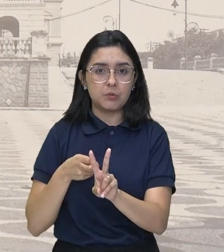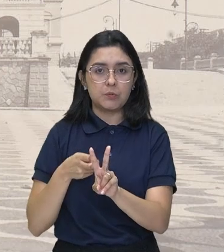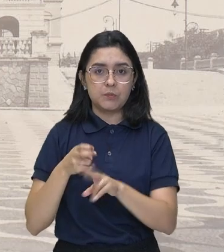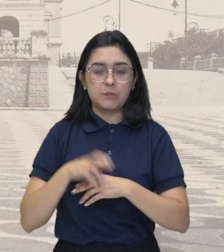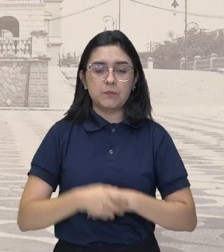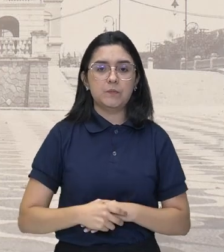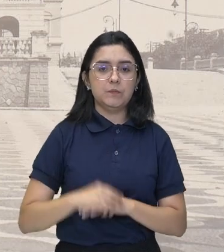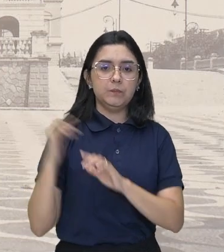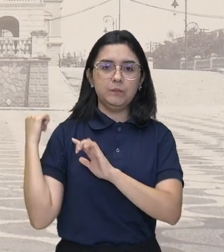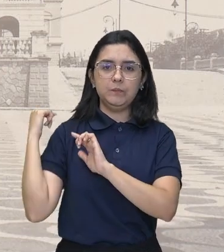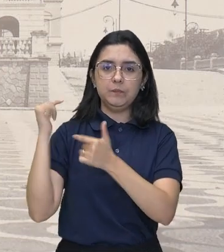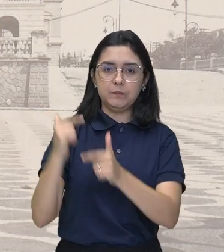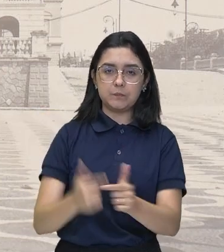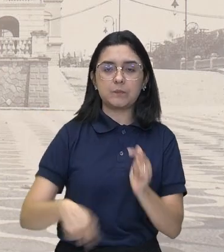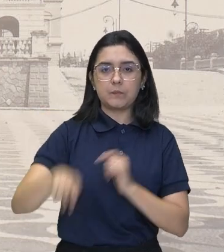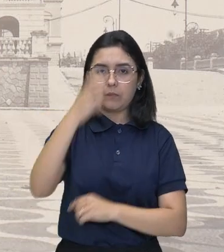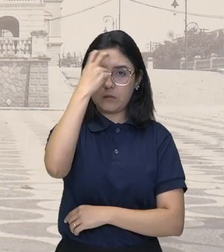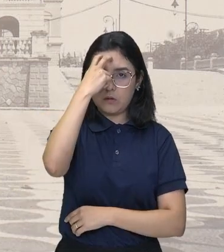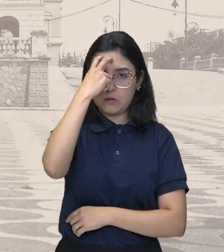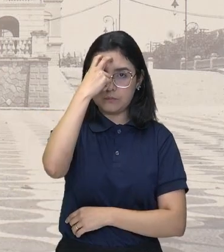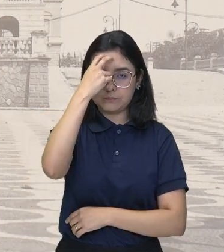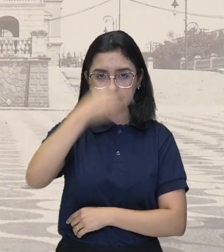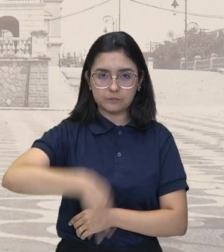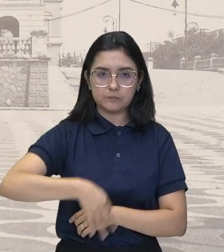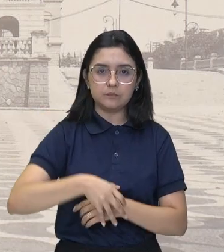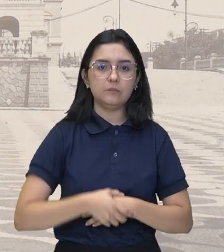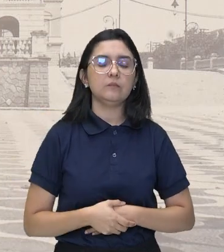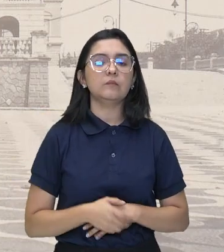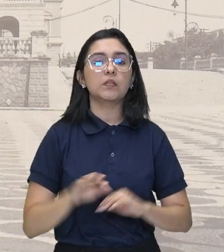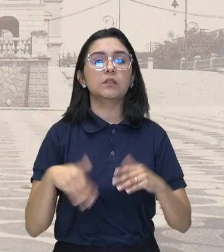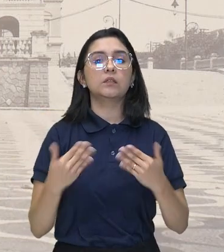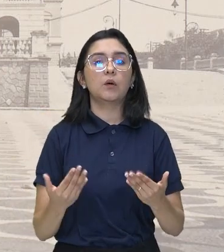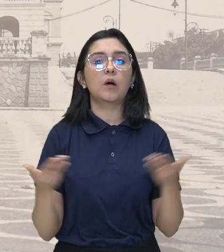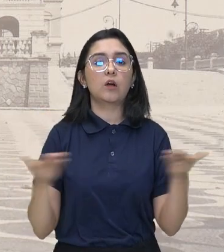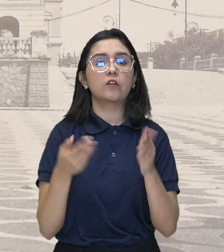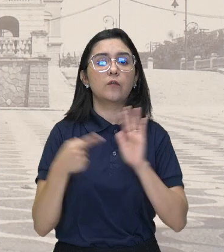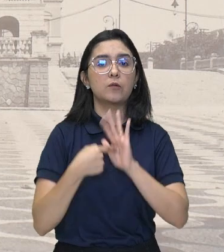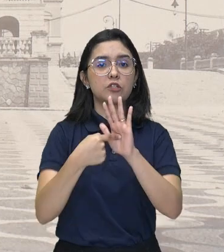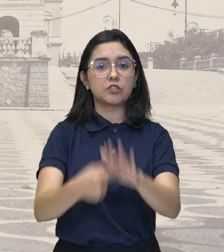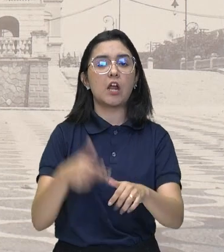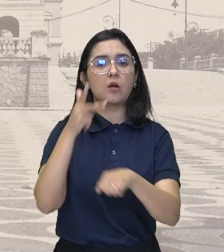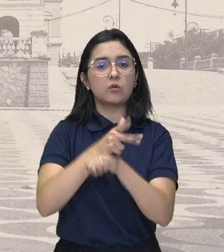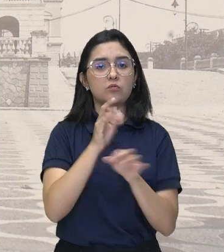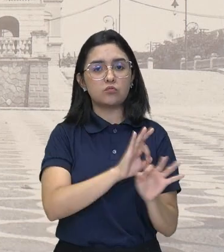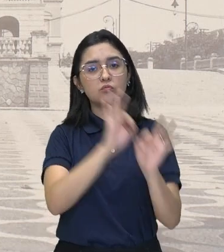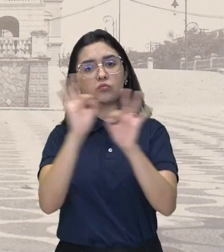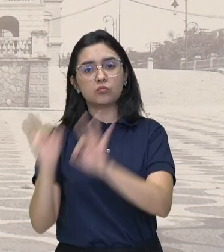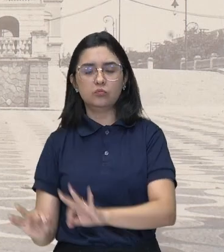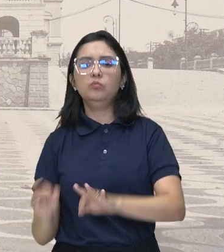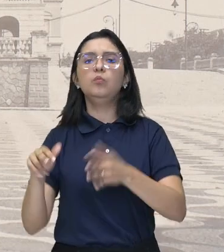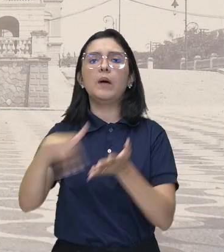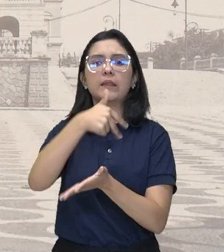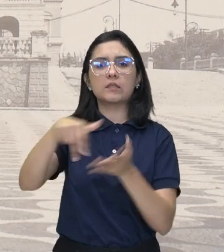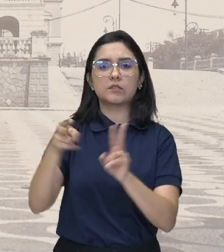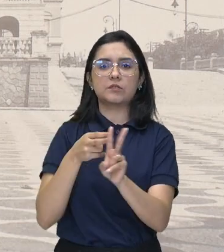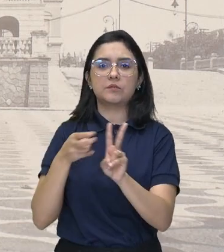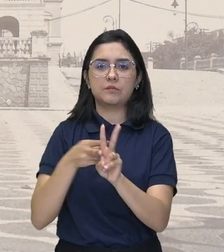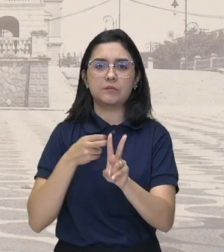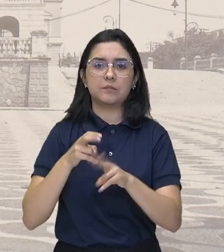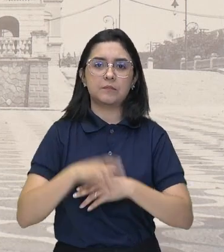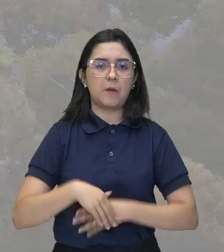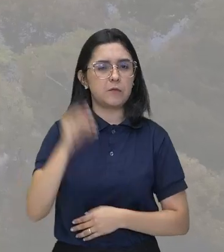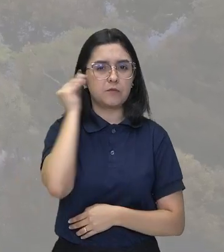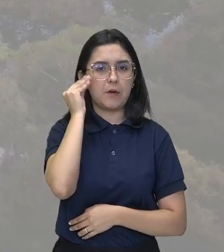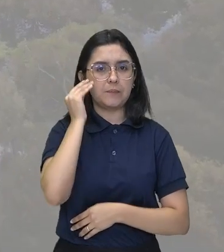nossa tradição cultural, certo? E aí eu trouxe para vocês um trechinho de uma dança indígena. Vamos